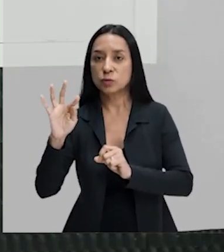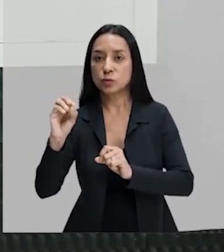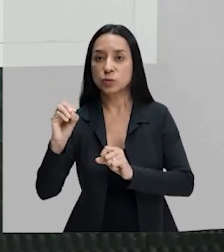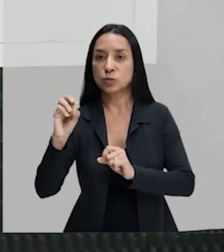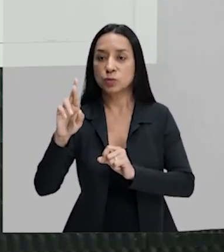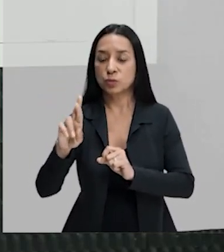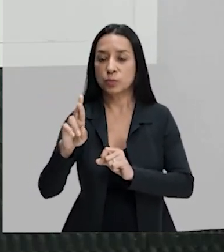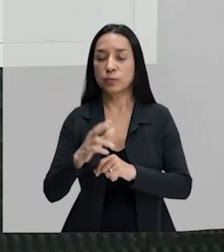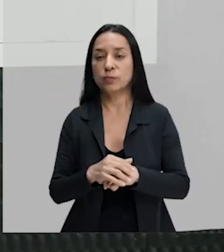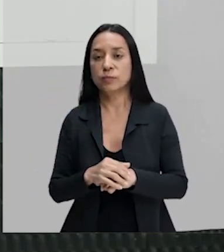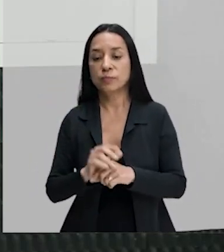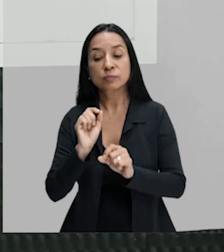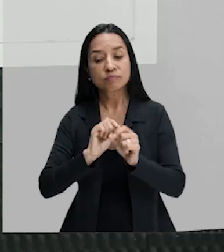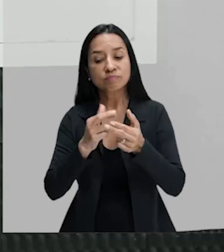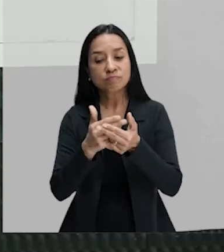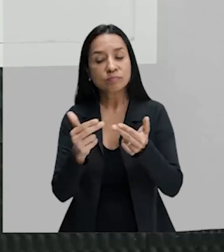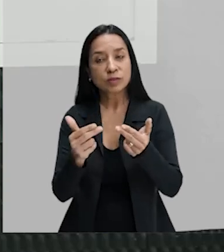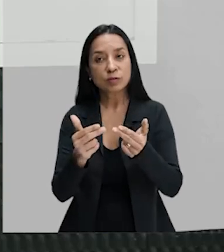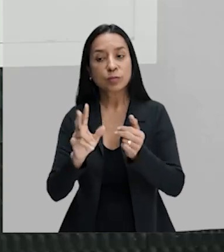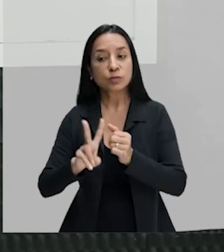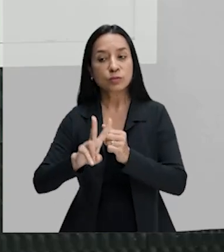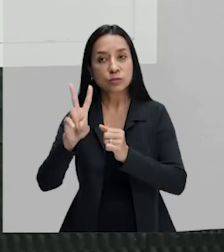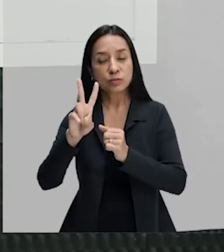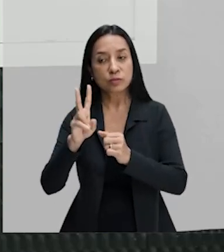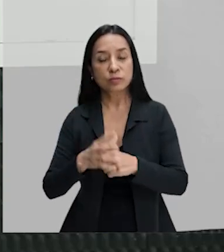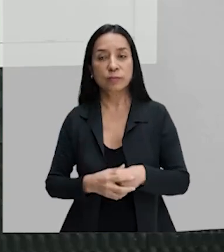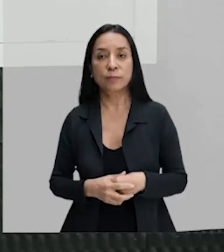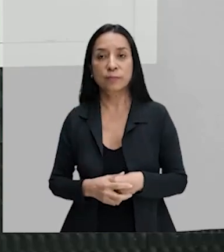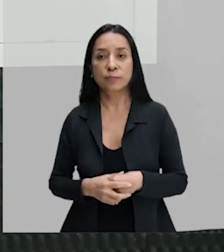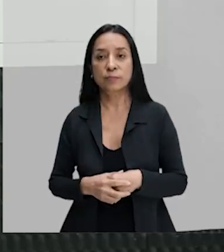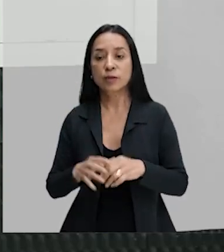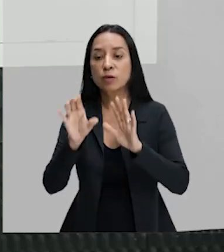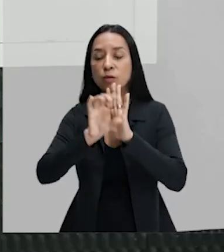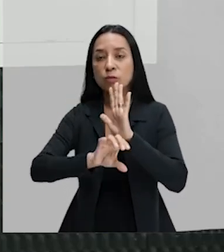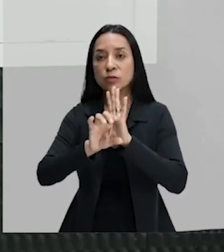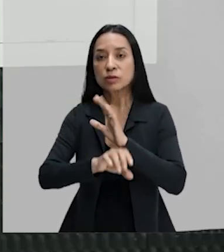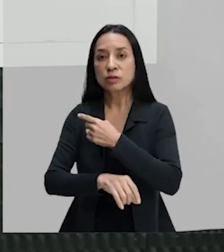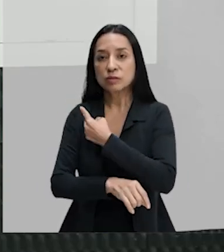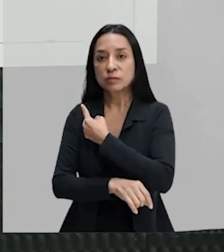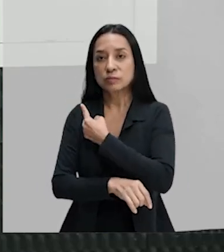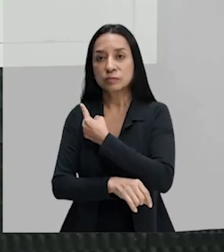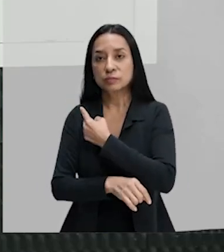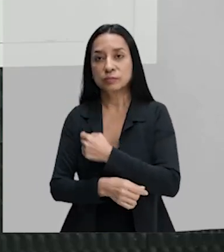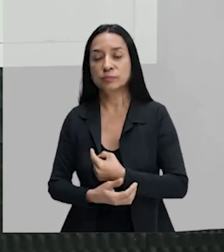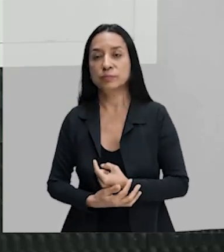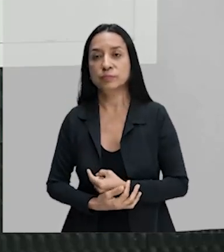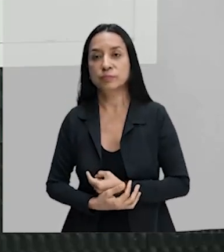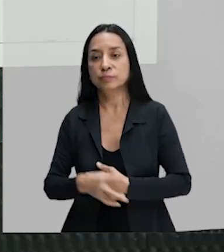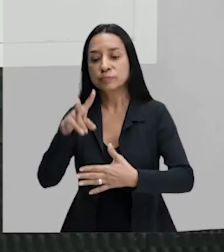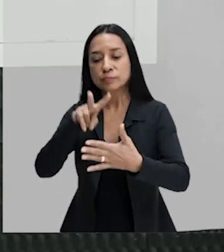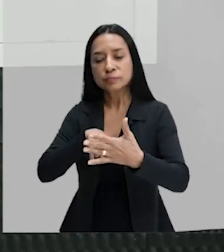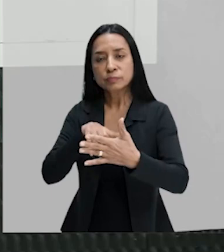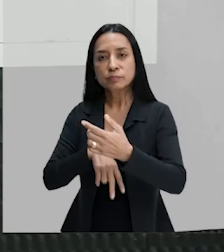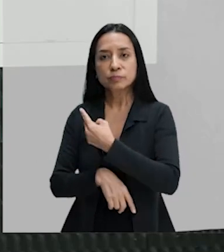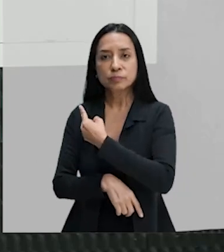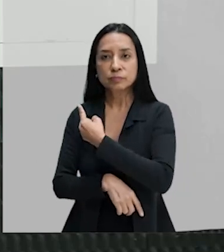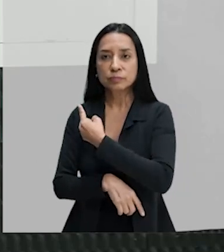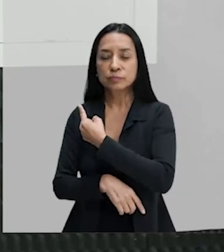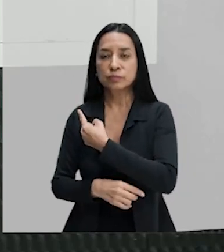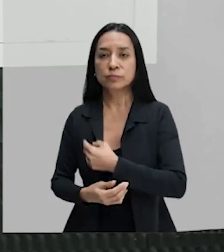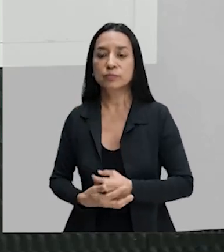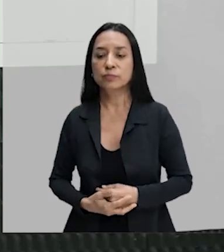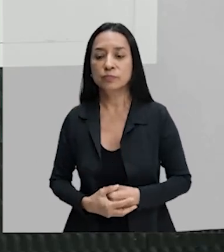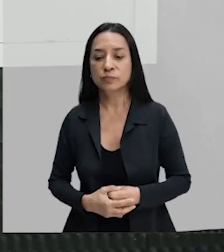cofator de um elemento de uma matriz? Então, olha o conceito aí. Cofator de um elemento AJ de uma